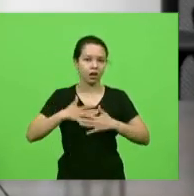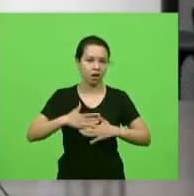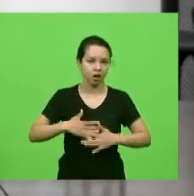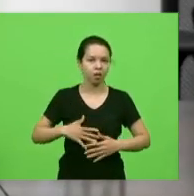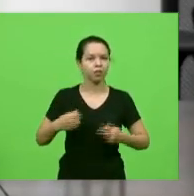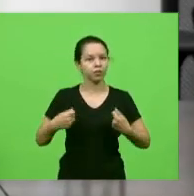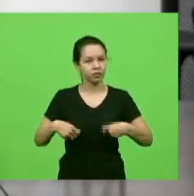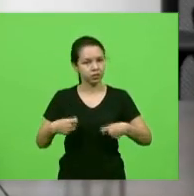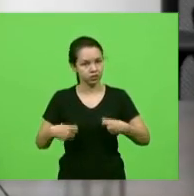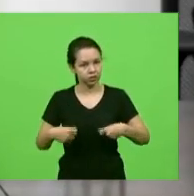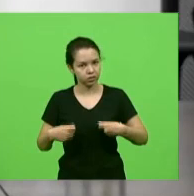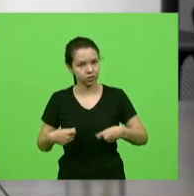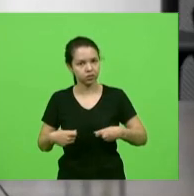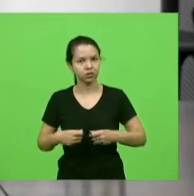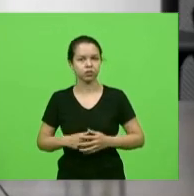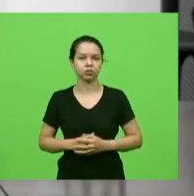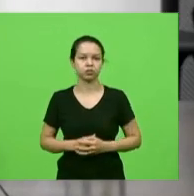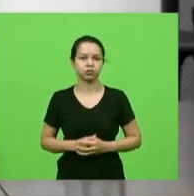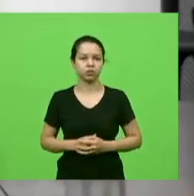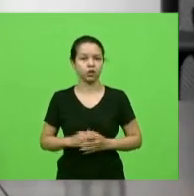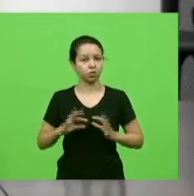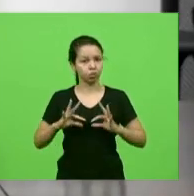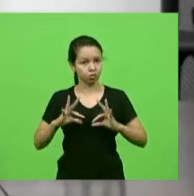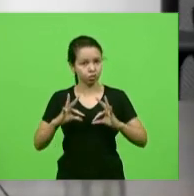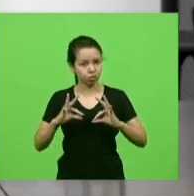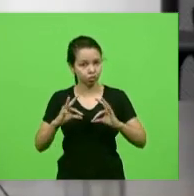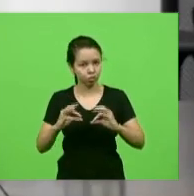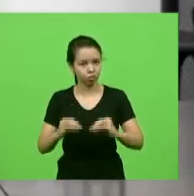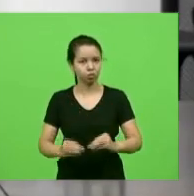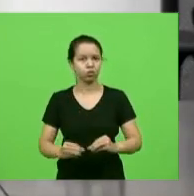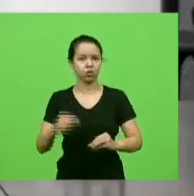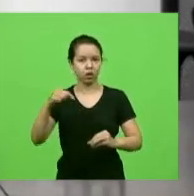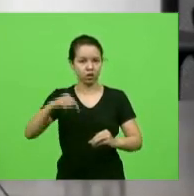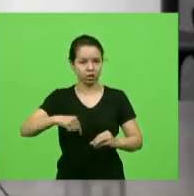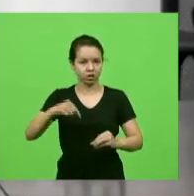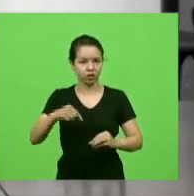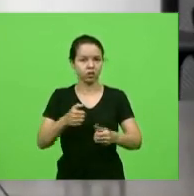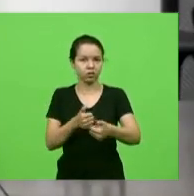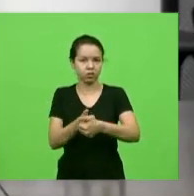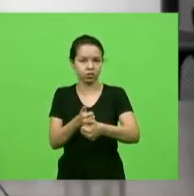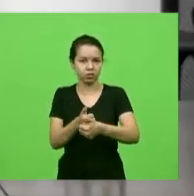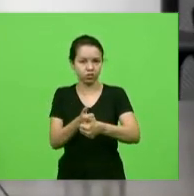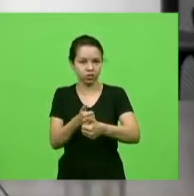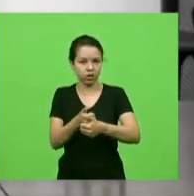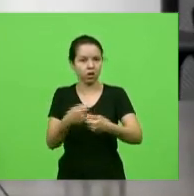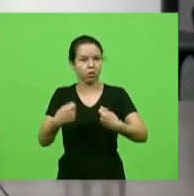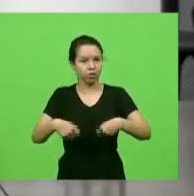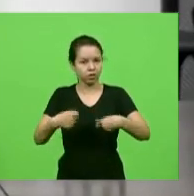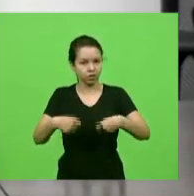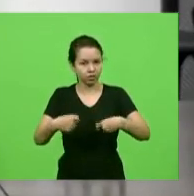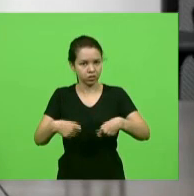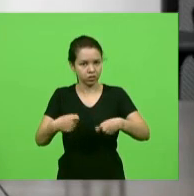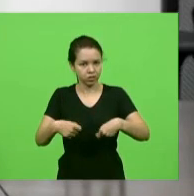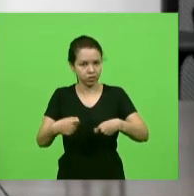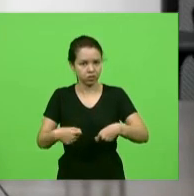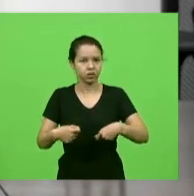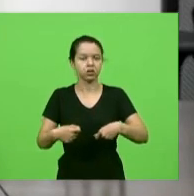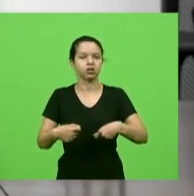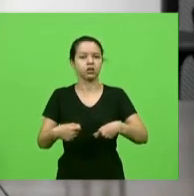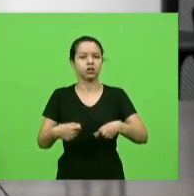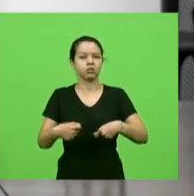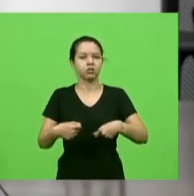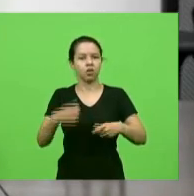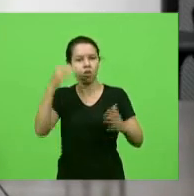Que tudo neste augusto tribunal seja tratado sob os influxos dos sãos princípios da moral, da razão,